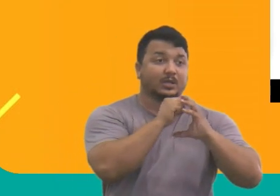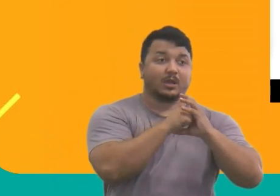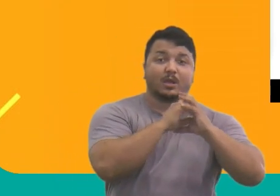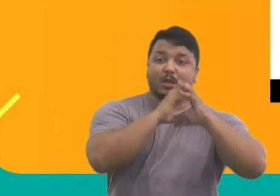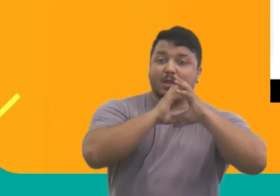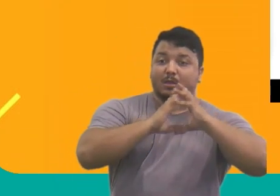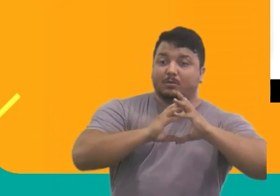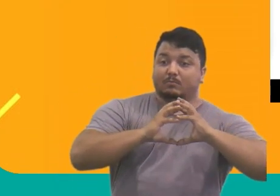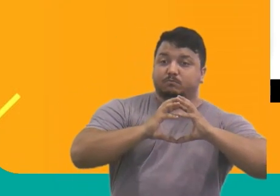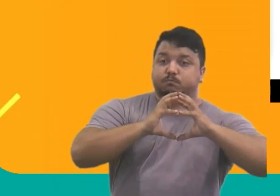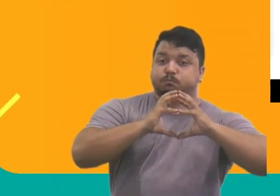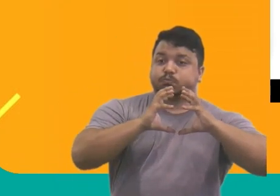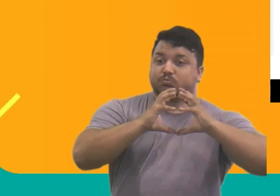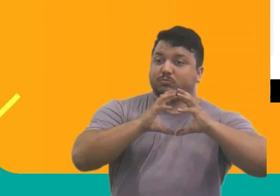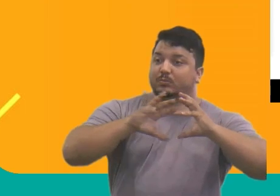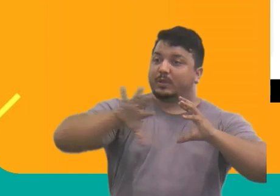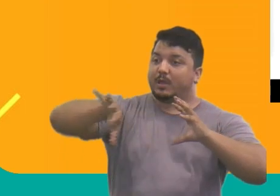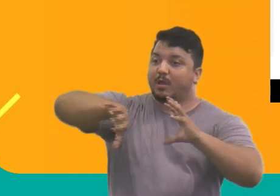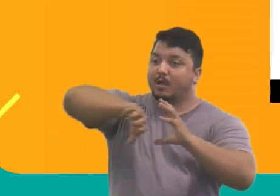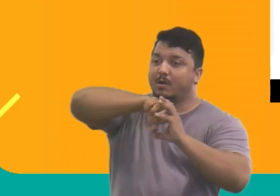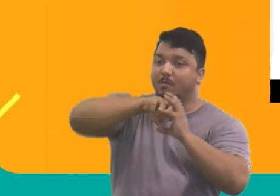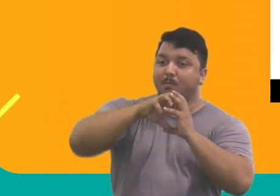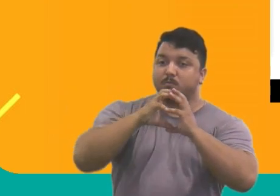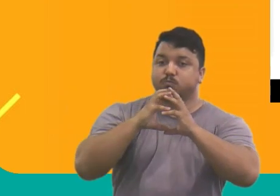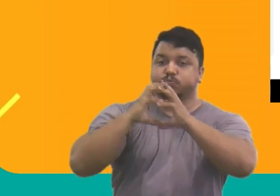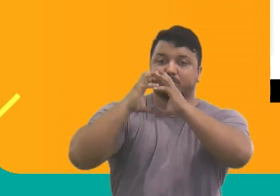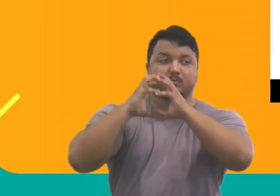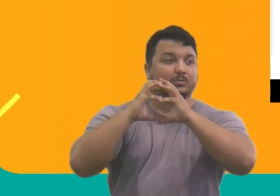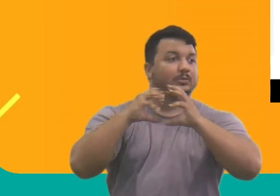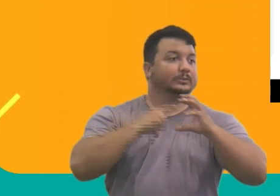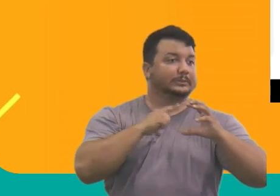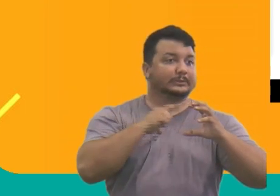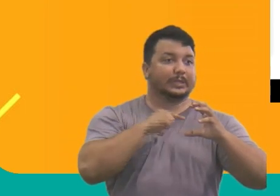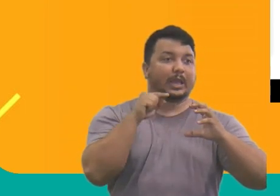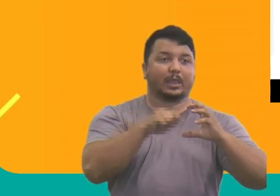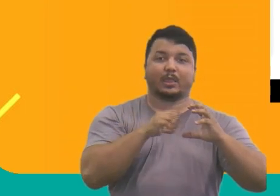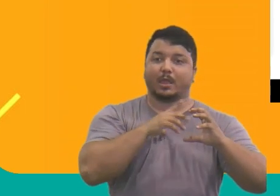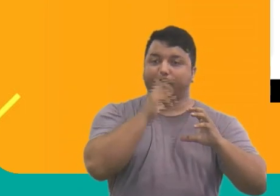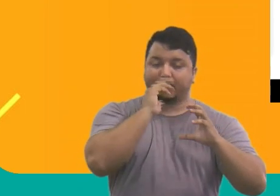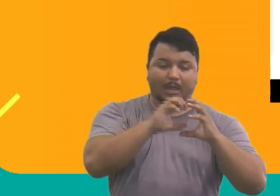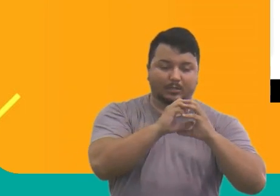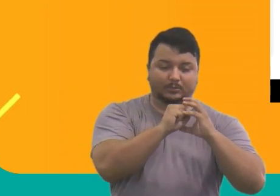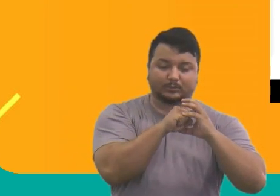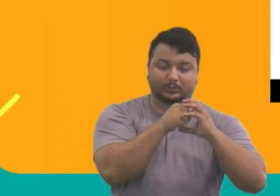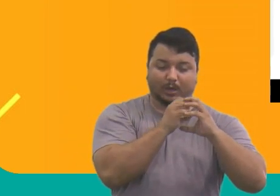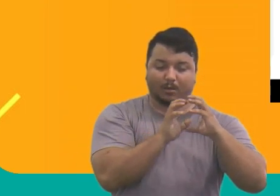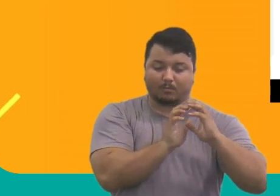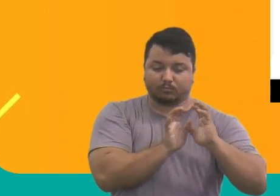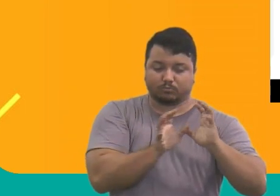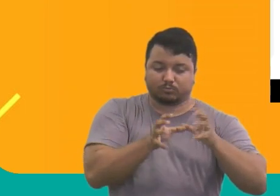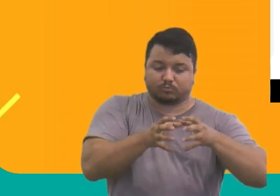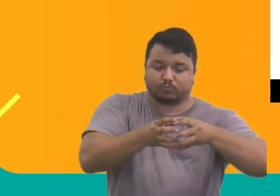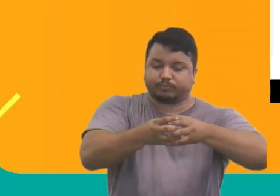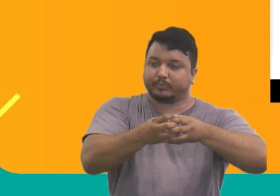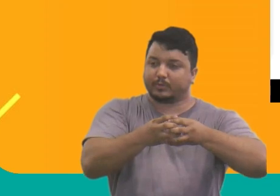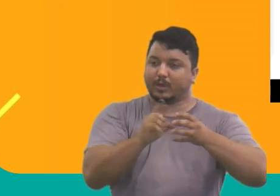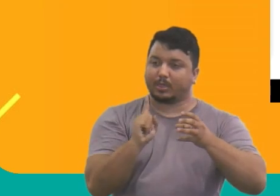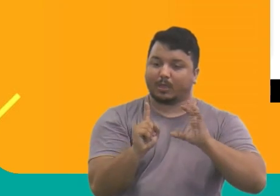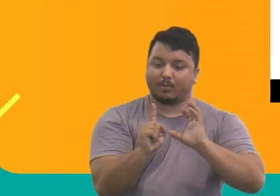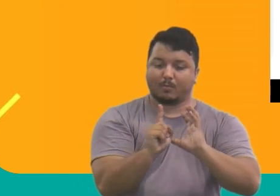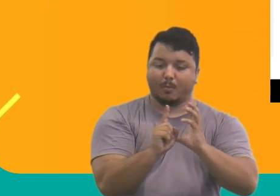de englobar. Ela vai abraçar esse composto